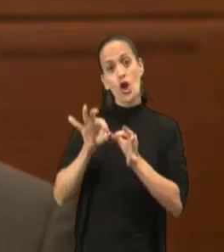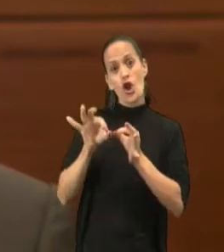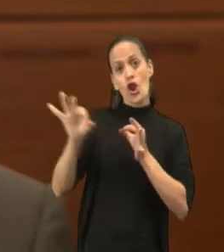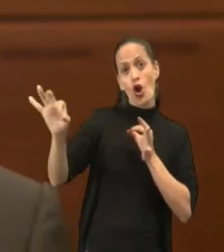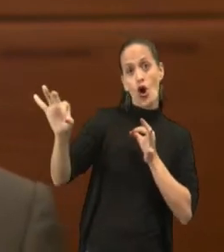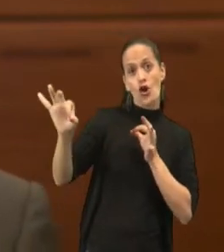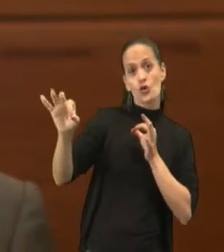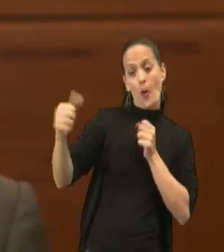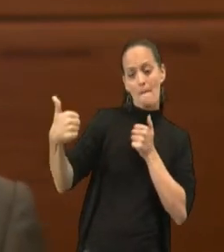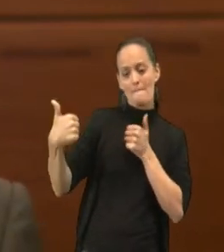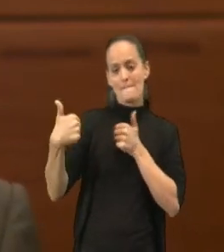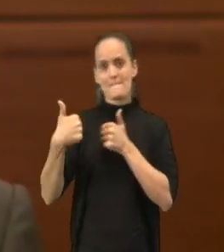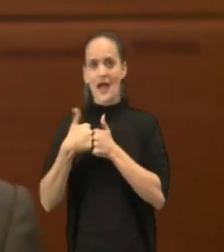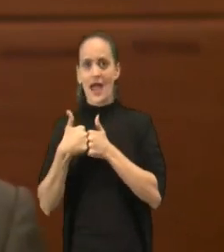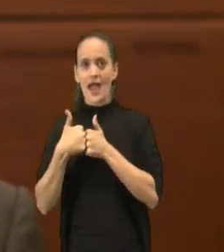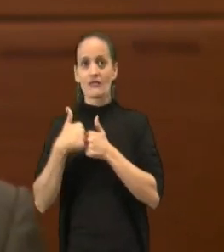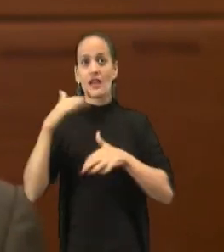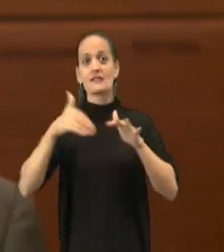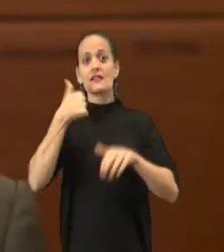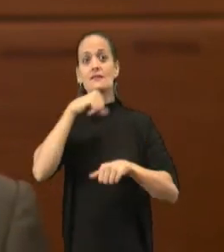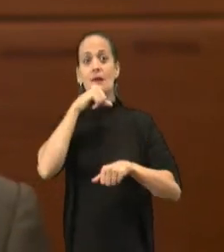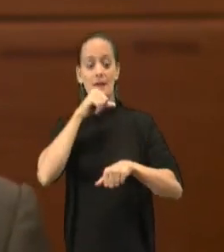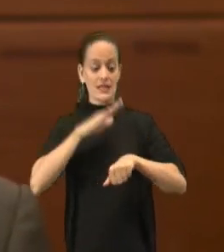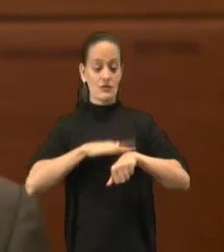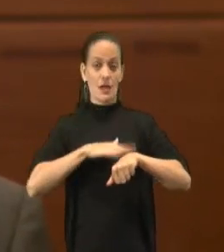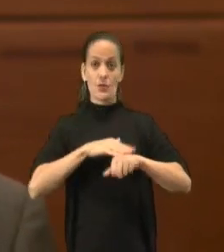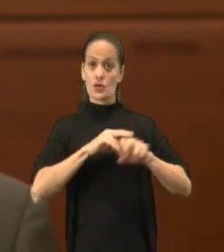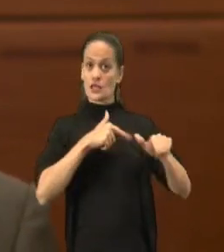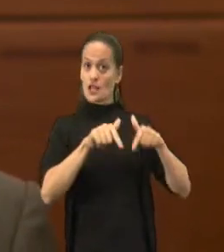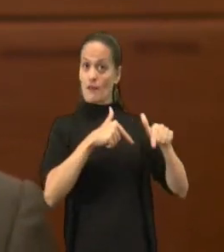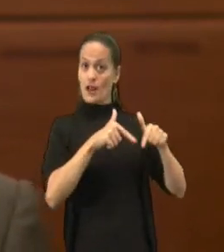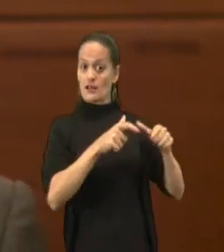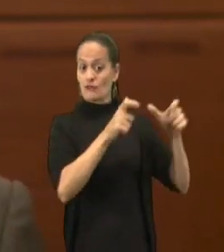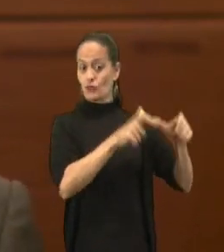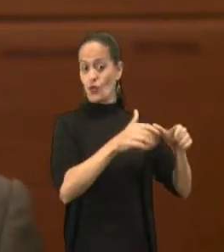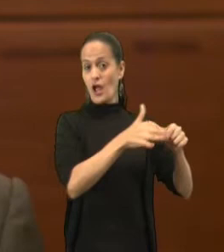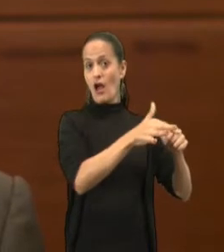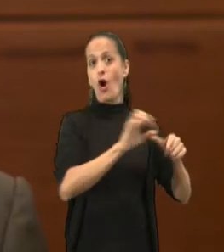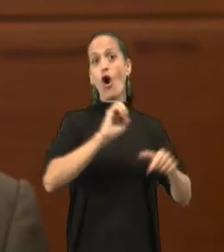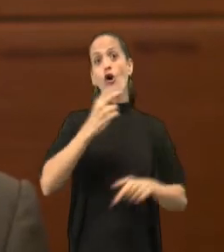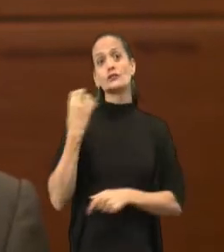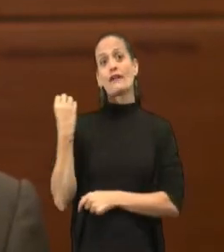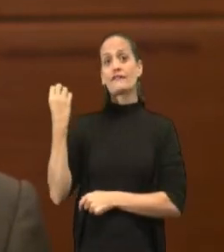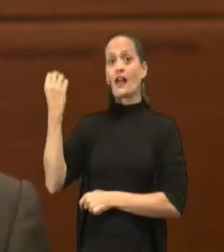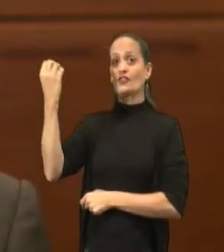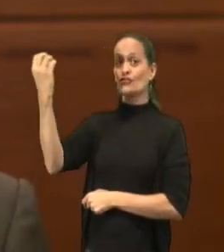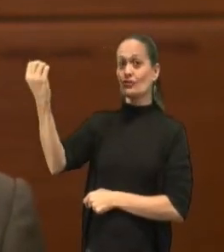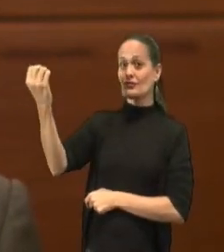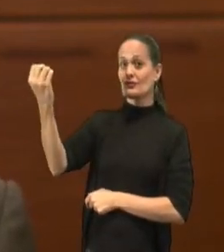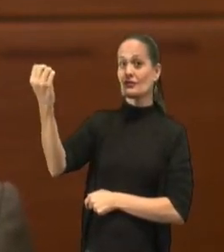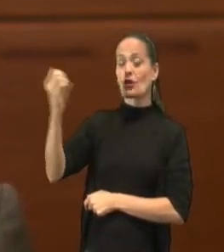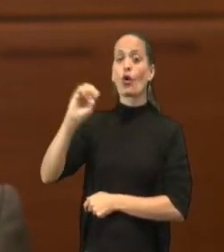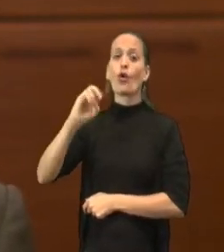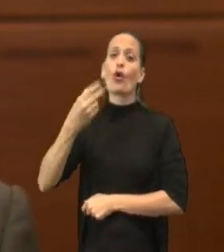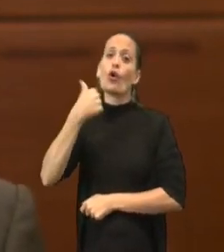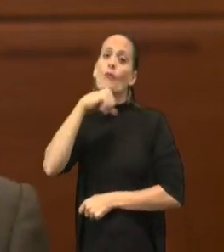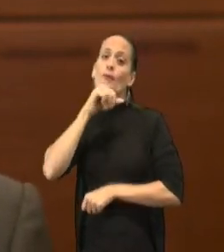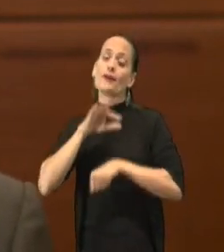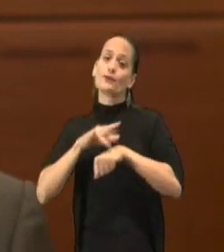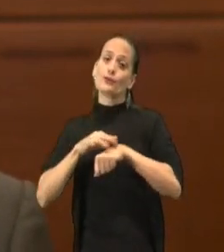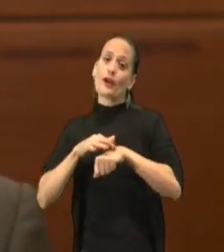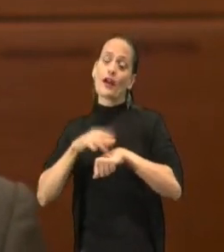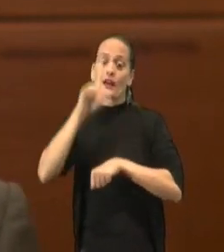que talvez esteja trabalhando neste momento, a sua mãe que talvez esteja viajando, ou talvez a sua mãe doente no